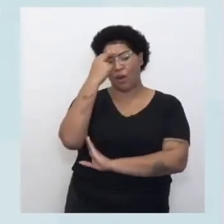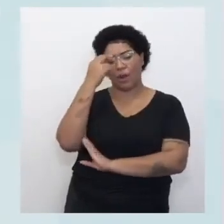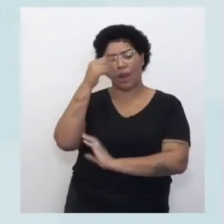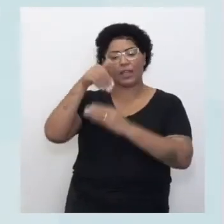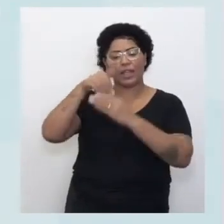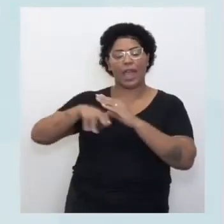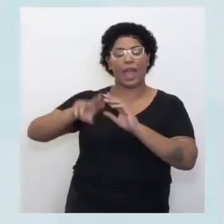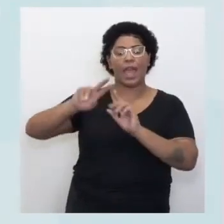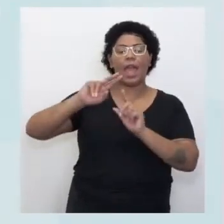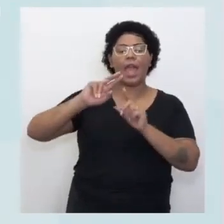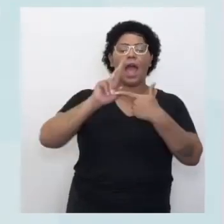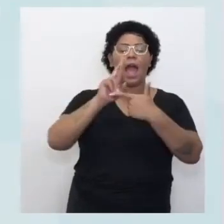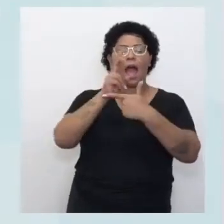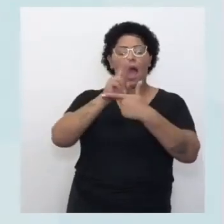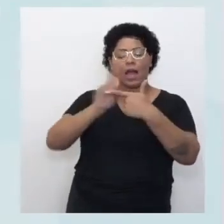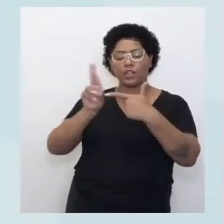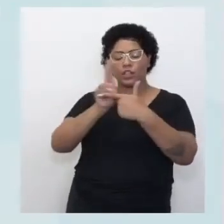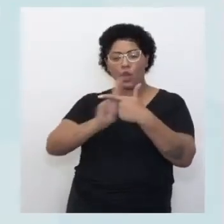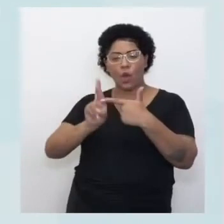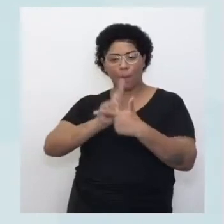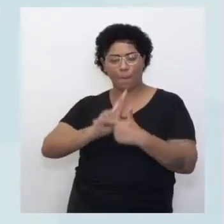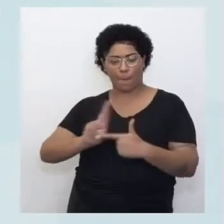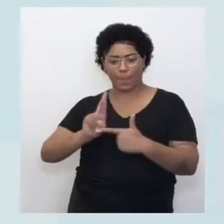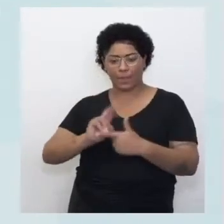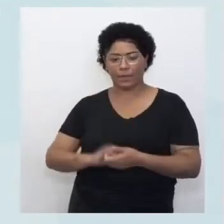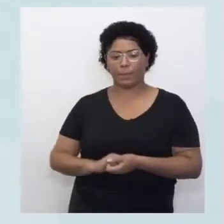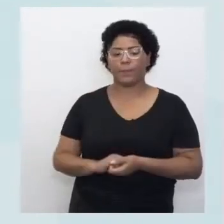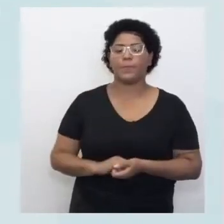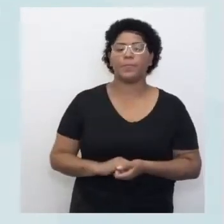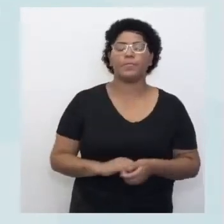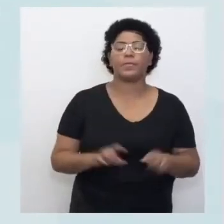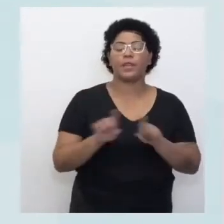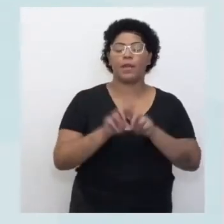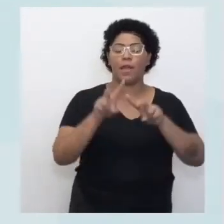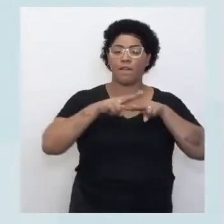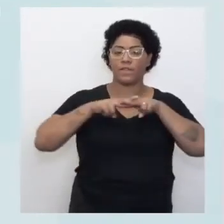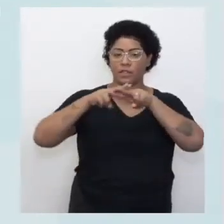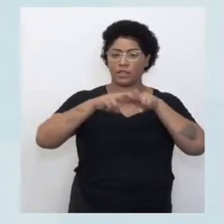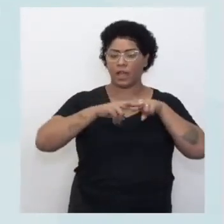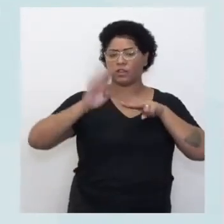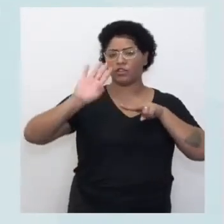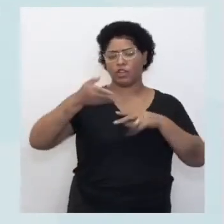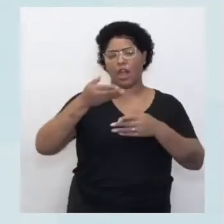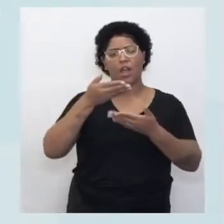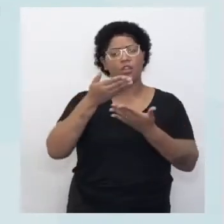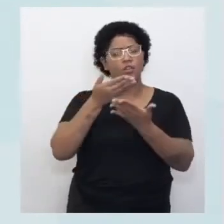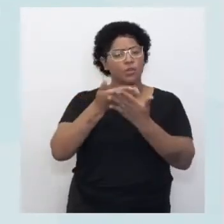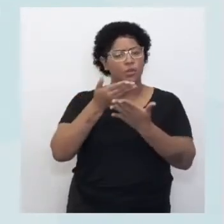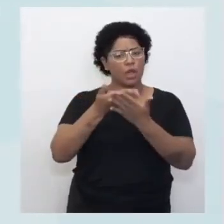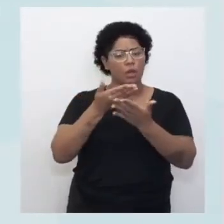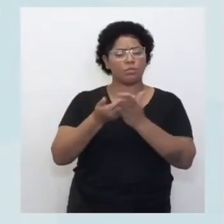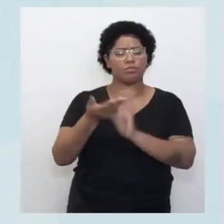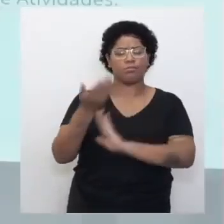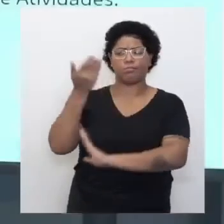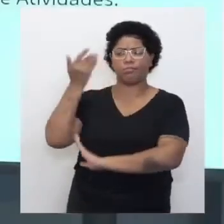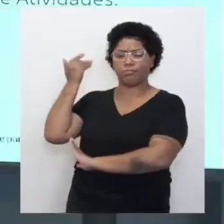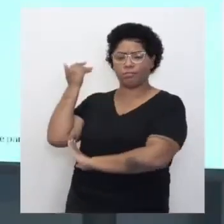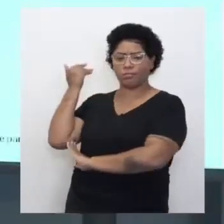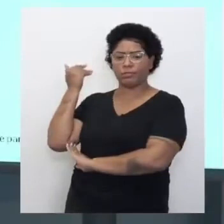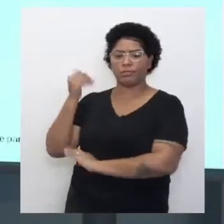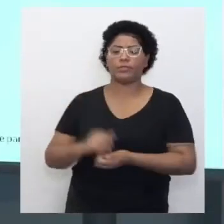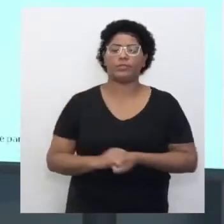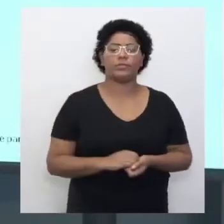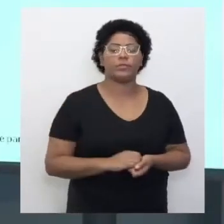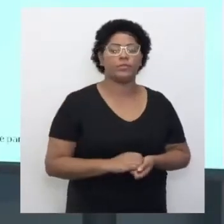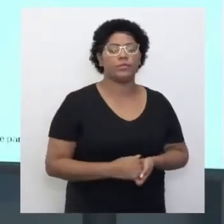radicais. Revisar os principais tópicos estudados nesta sequência de atividades. Muito bem,